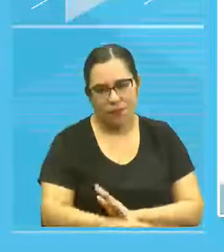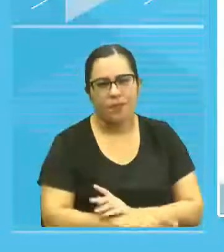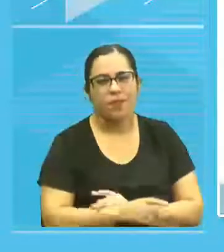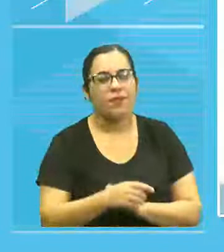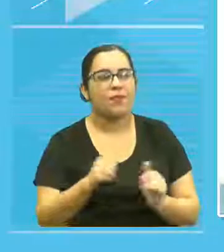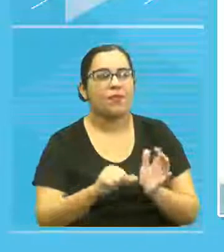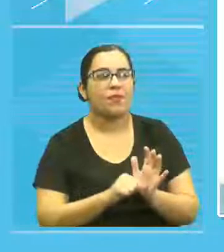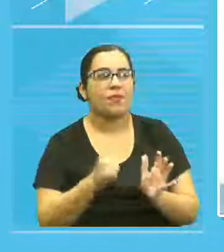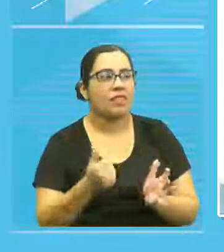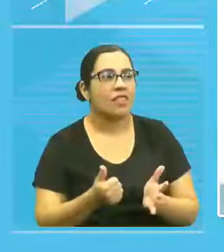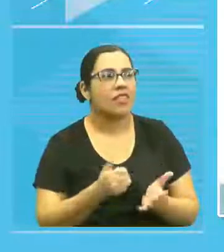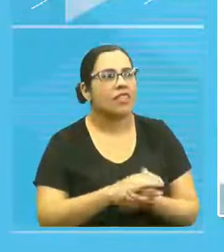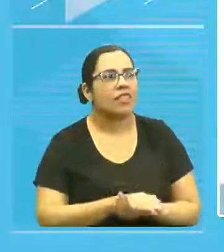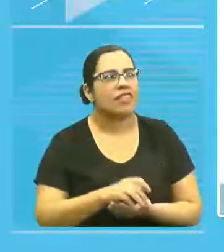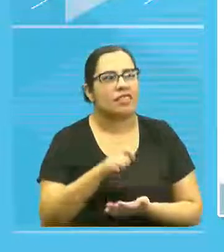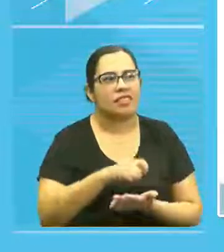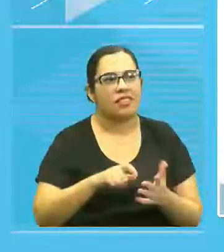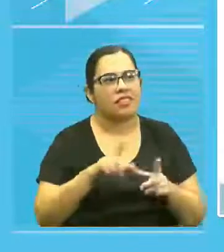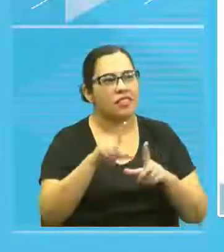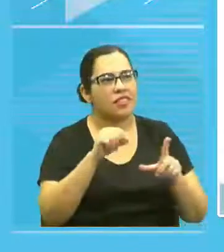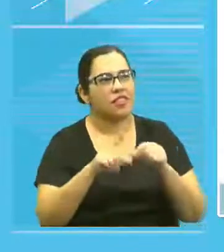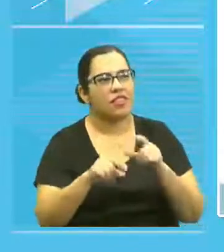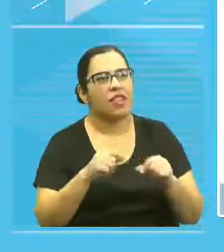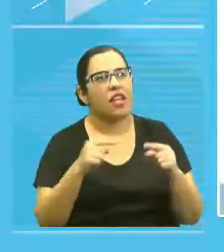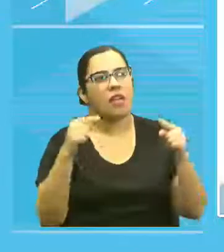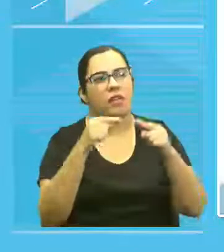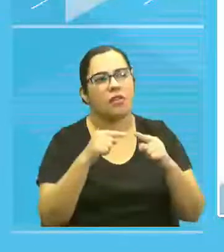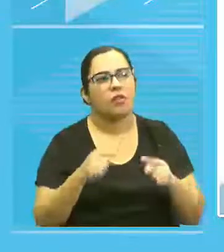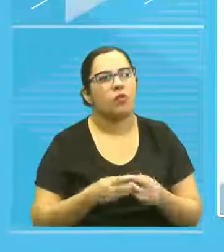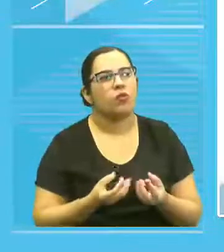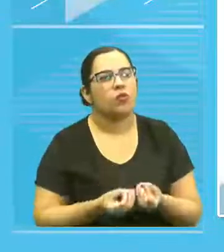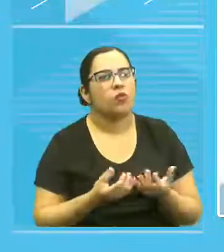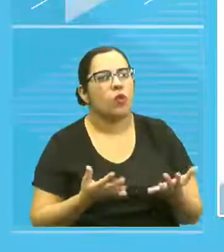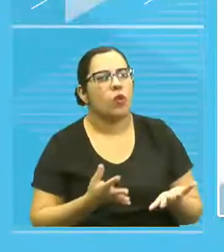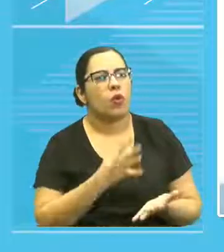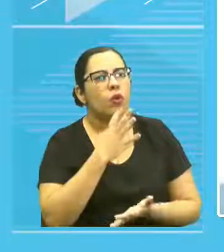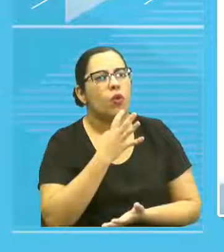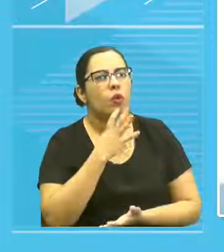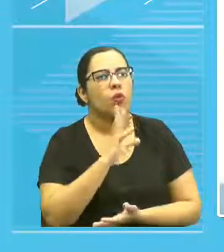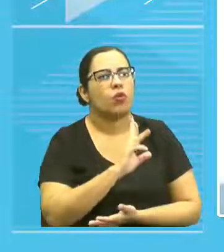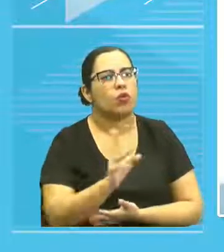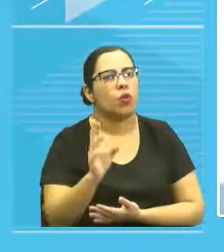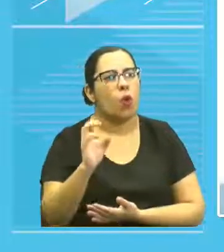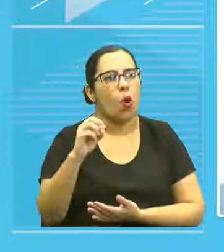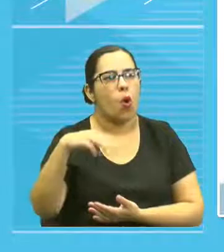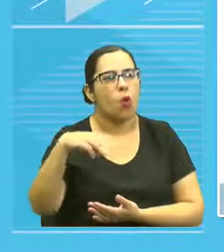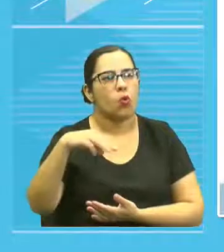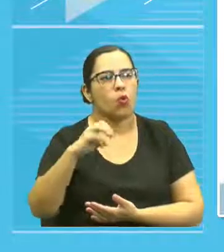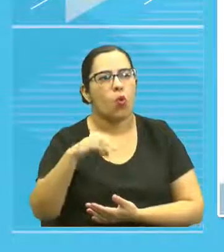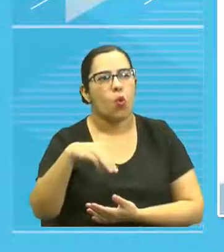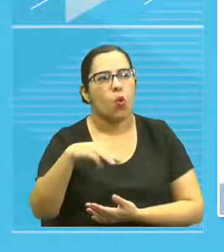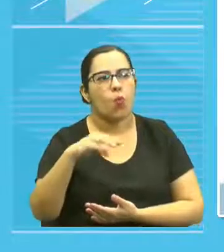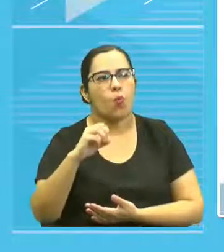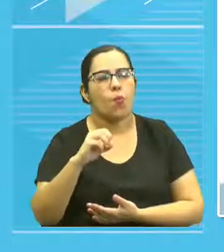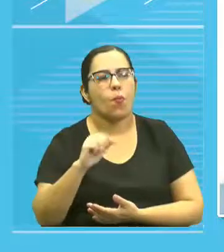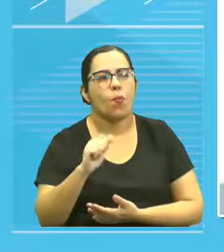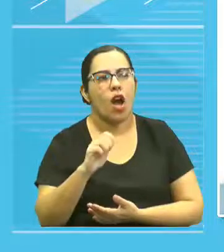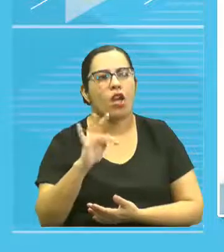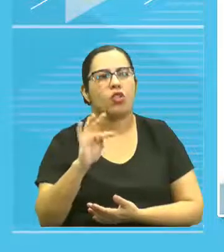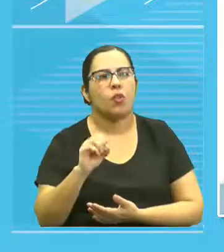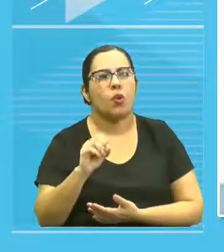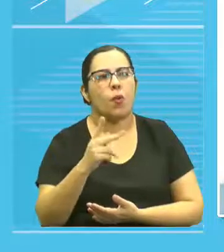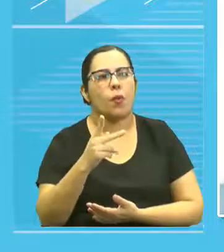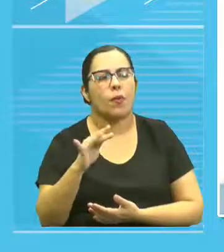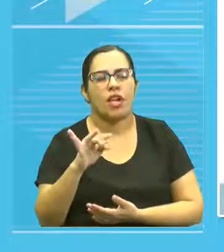a primeira seria assinale a alternativa que melhor define a figura conhecida como onomatopéia é um recurso que utiliza